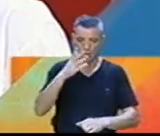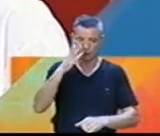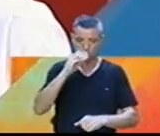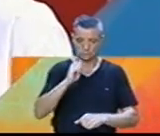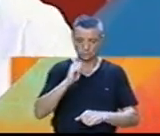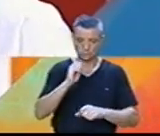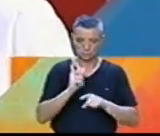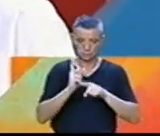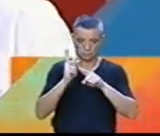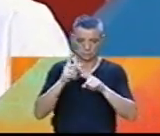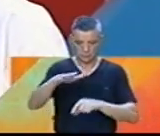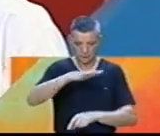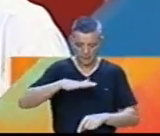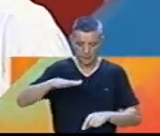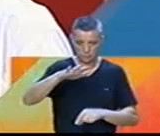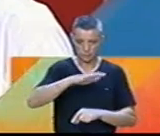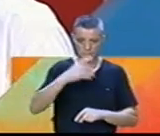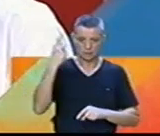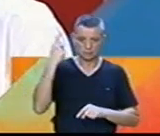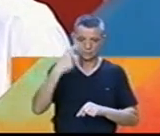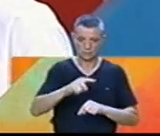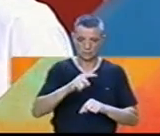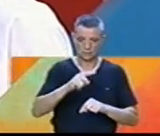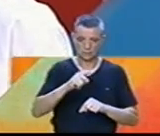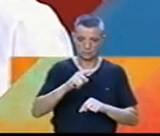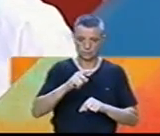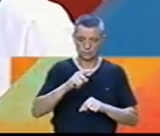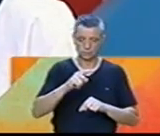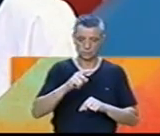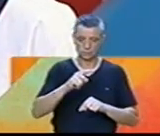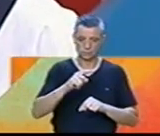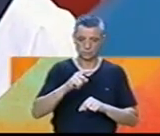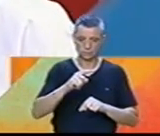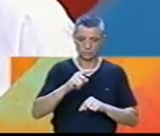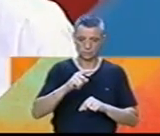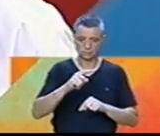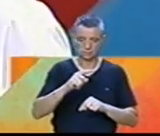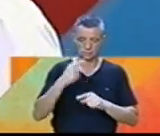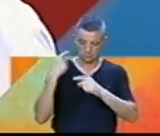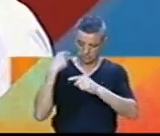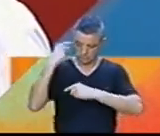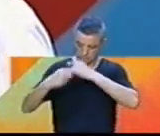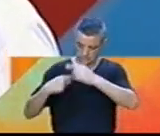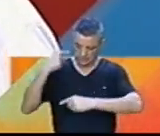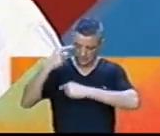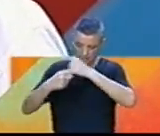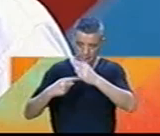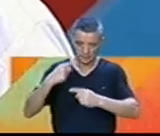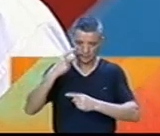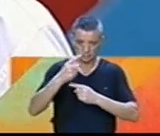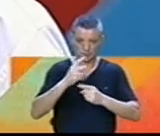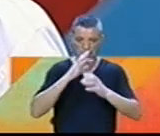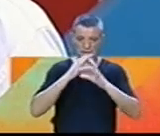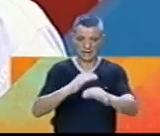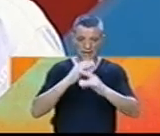Nós lá no nosso concelho também temos uma tradição também de chamar